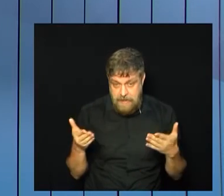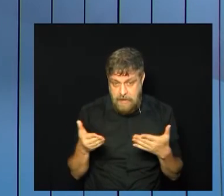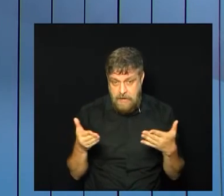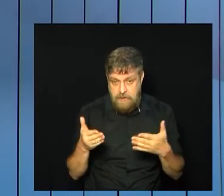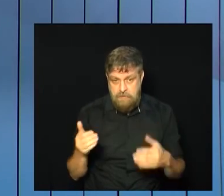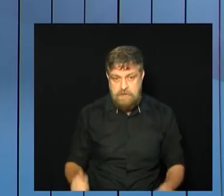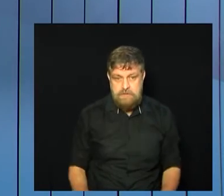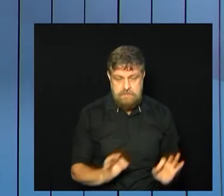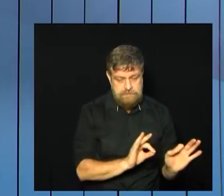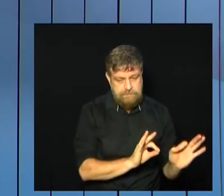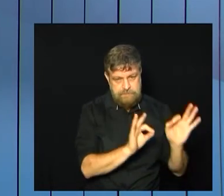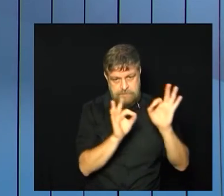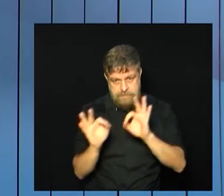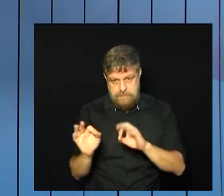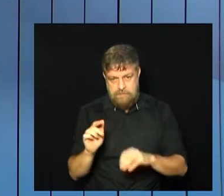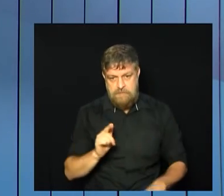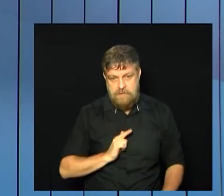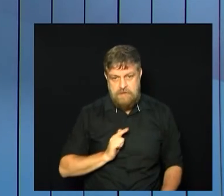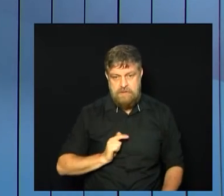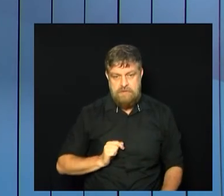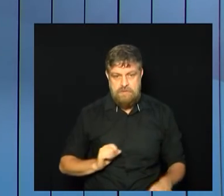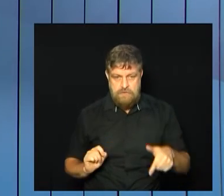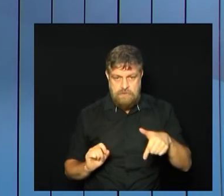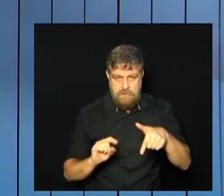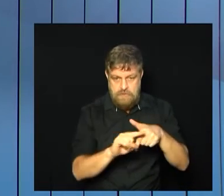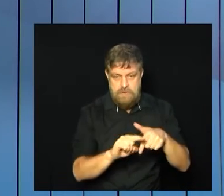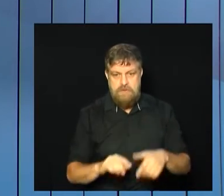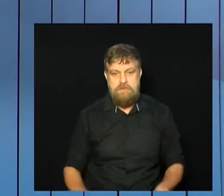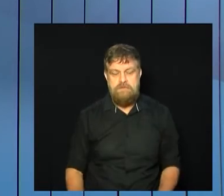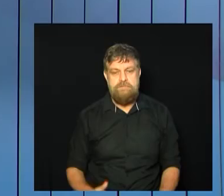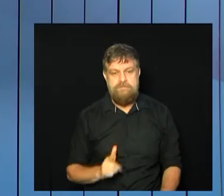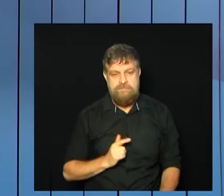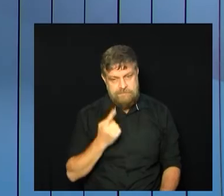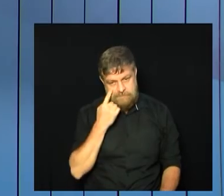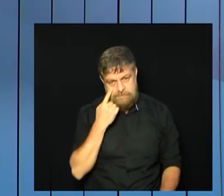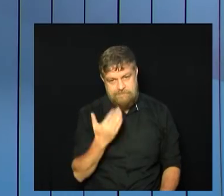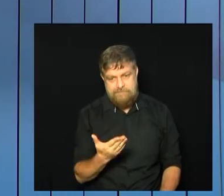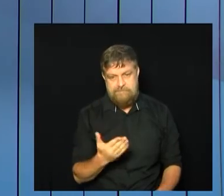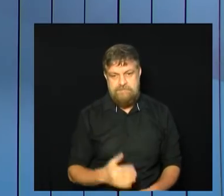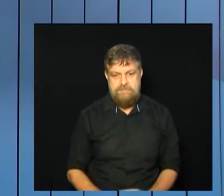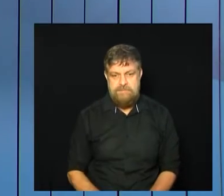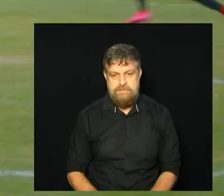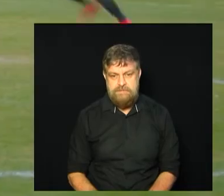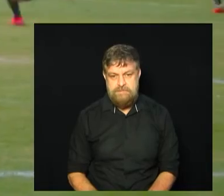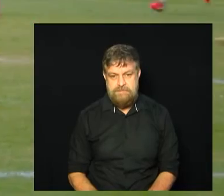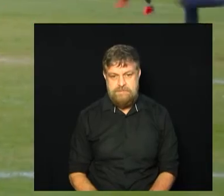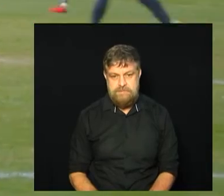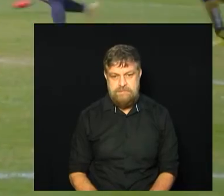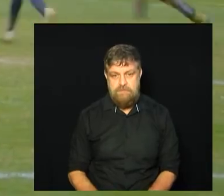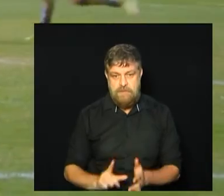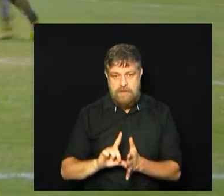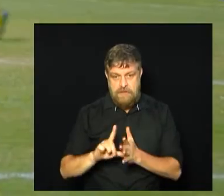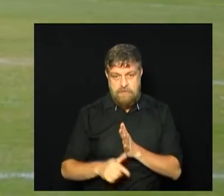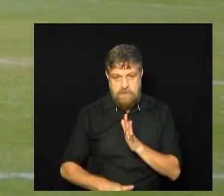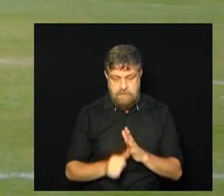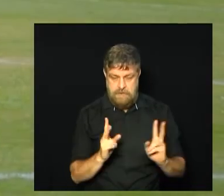a reportagem completa com todos os gols da final do Campeonato Amador aqui de Campinas. Depois de um